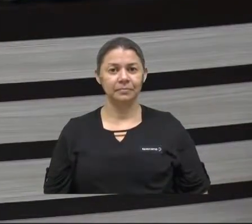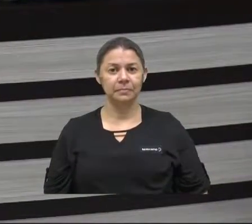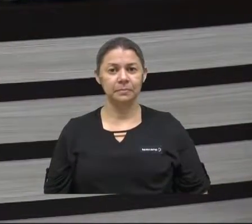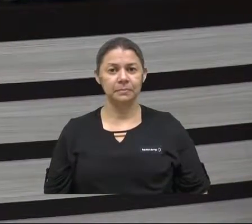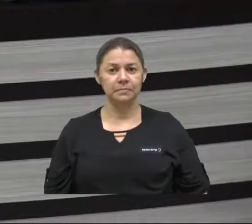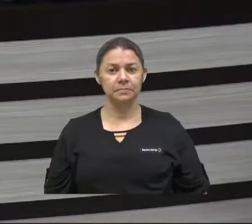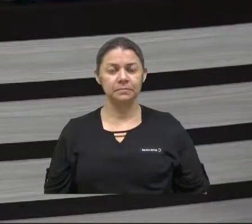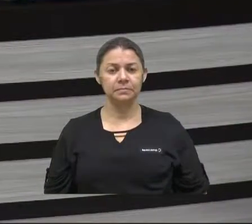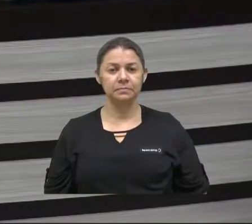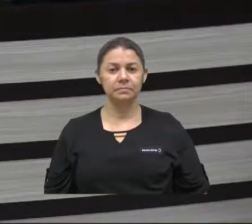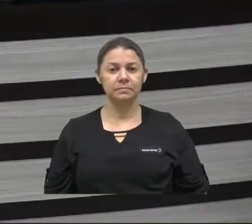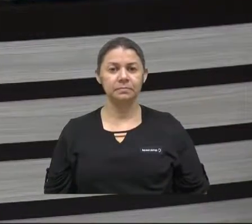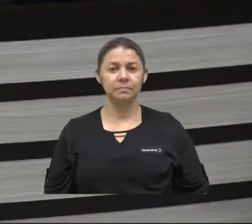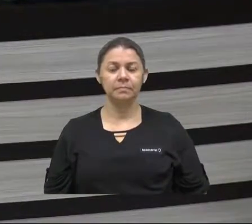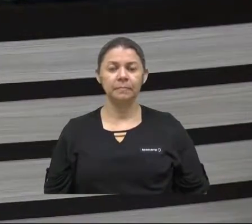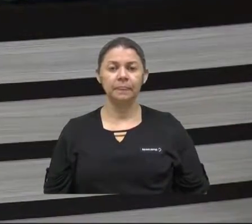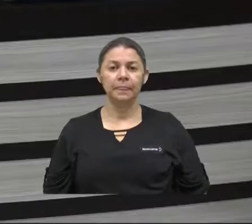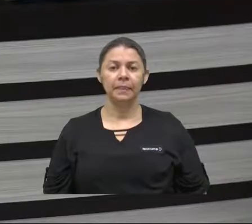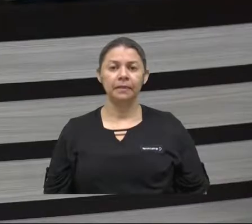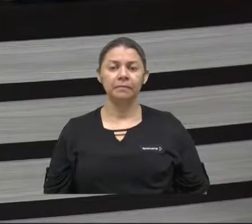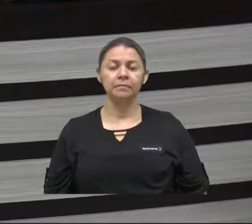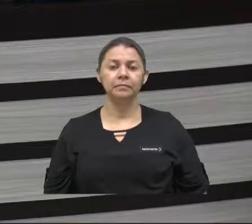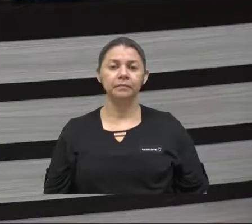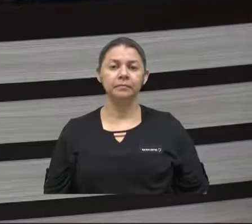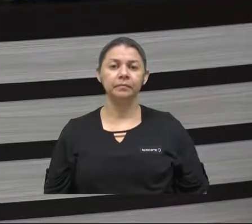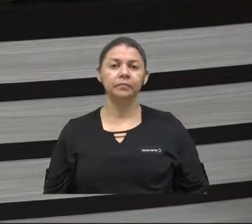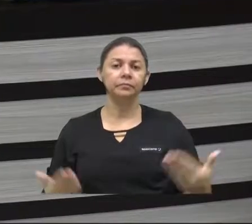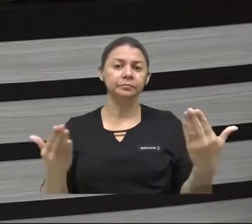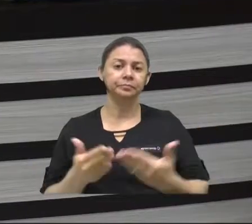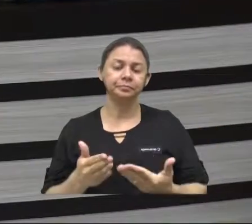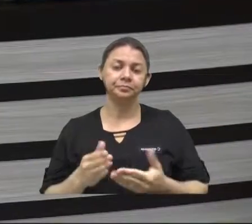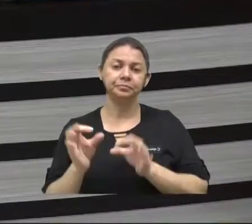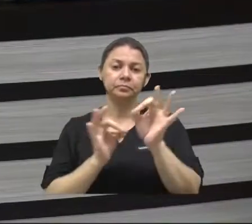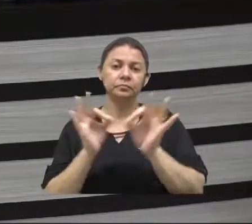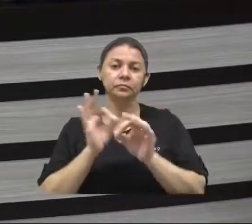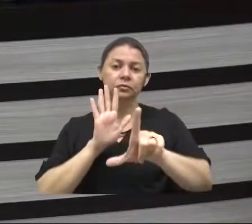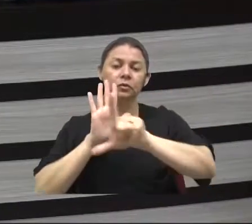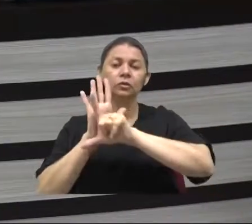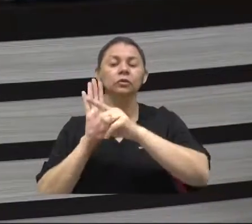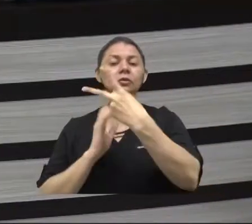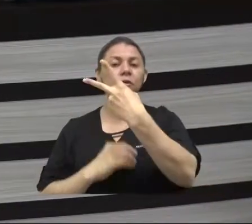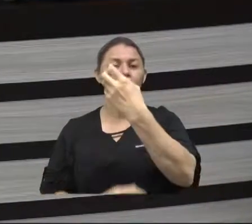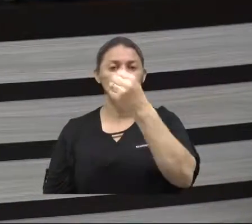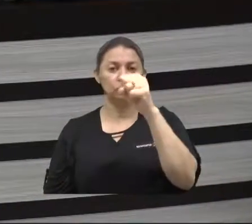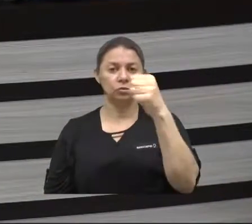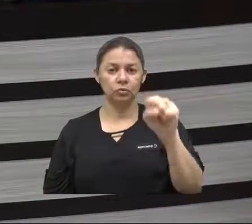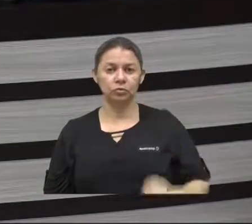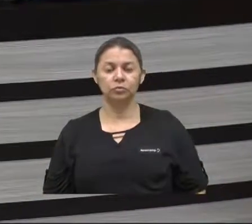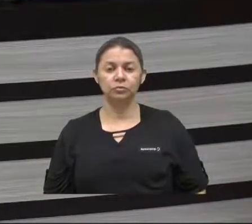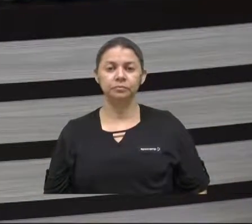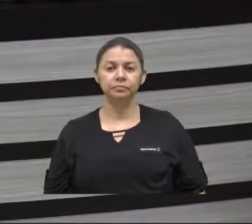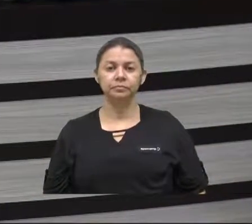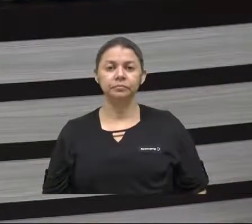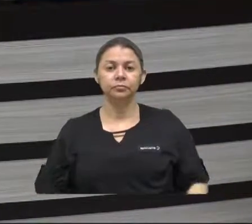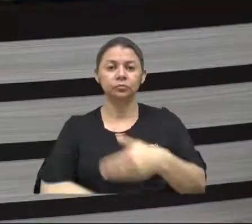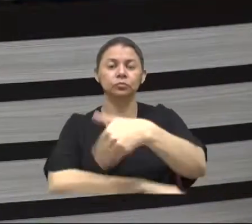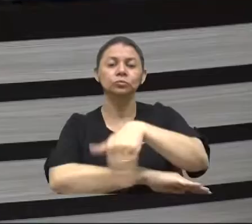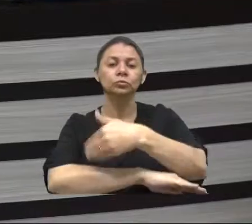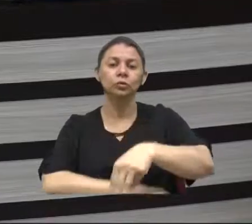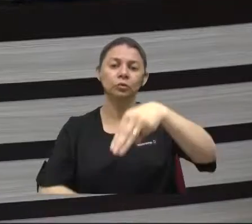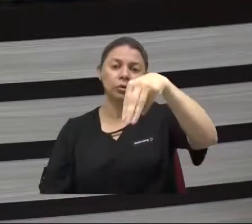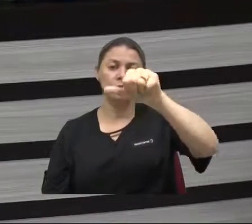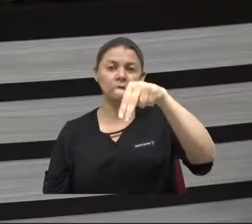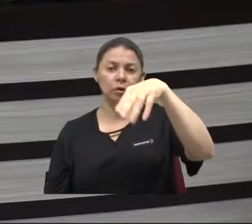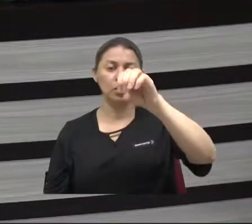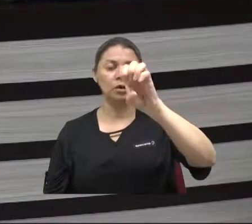A matéria é ser lida, senhor presidente. Pois não. Projeto de lei 288. Perpetua o nome de Manuel Teixeira